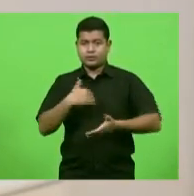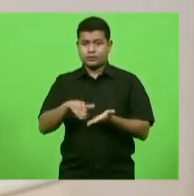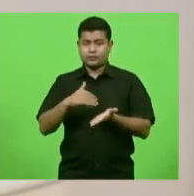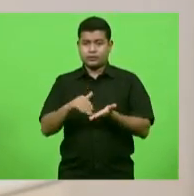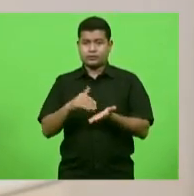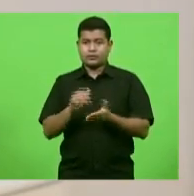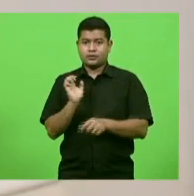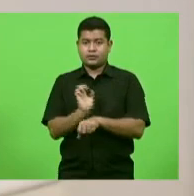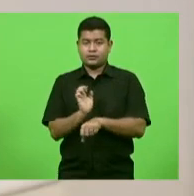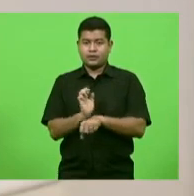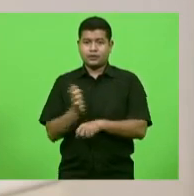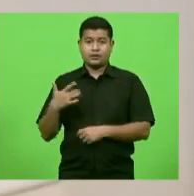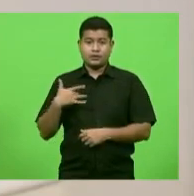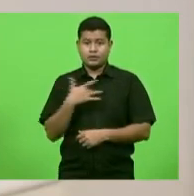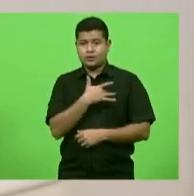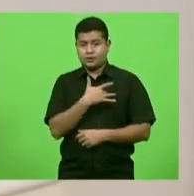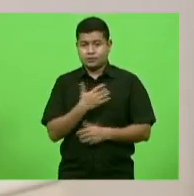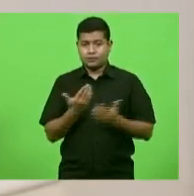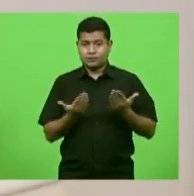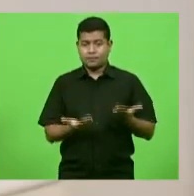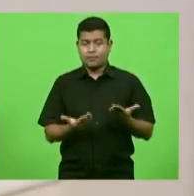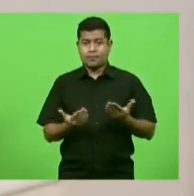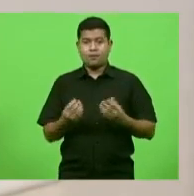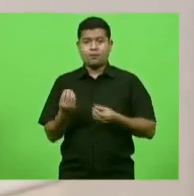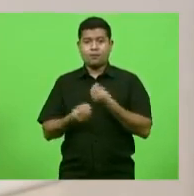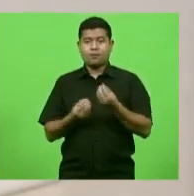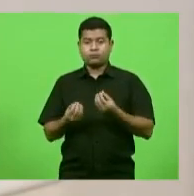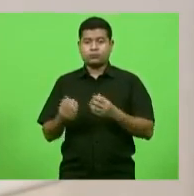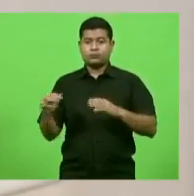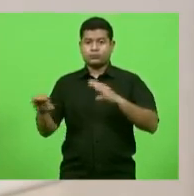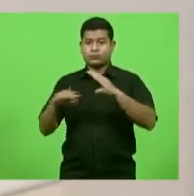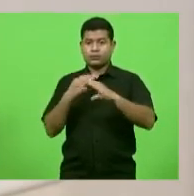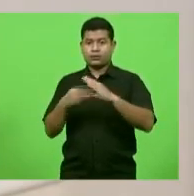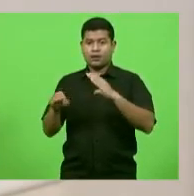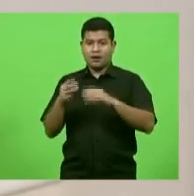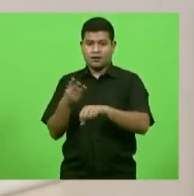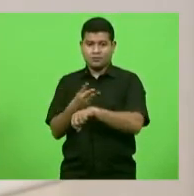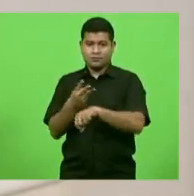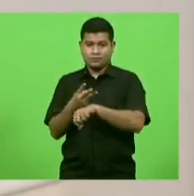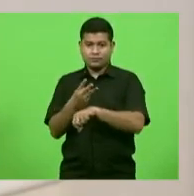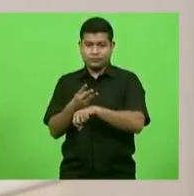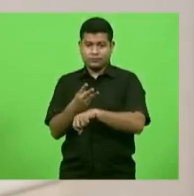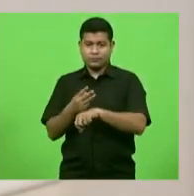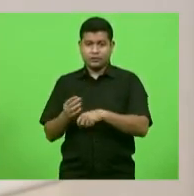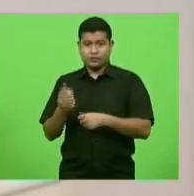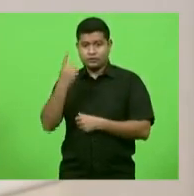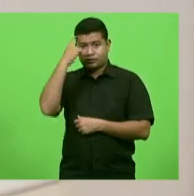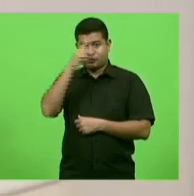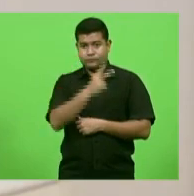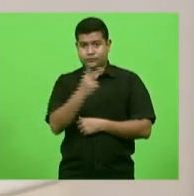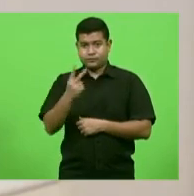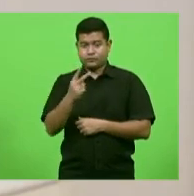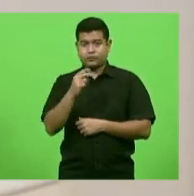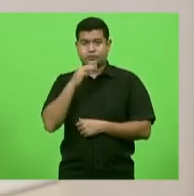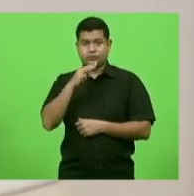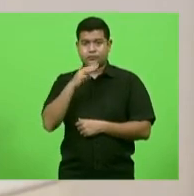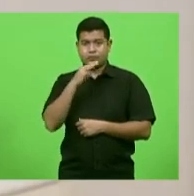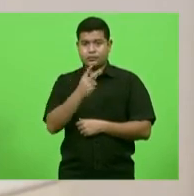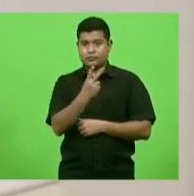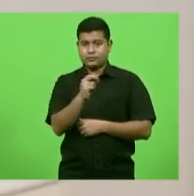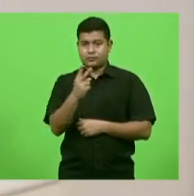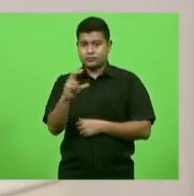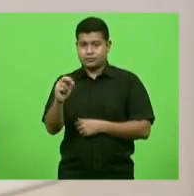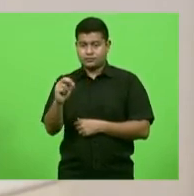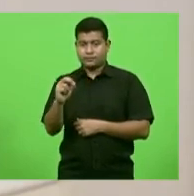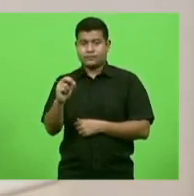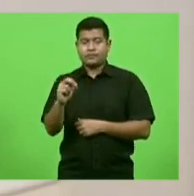da Saúde, via mensagens de texto pelo aplicativo WhatsApp, já no dia 22 de março de 2020,